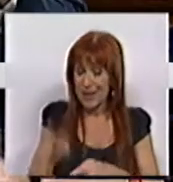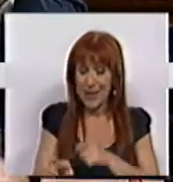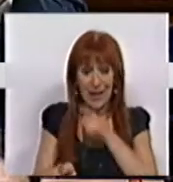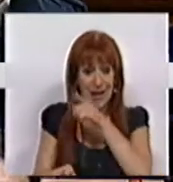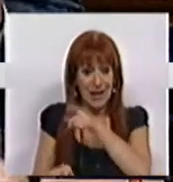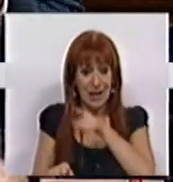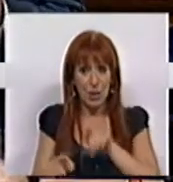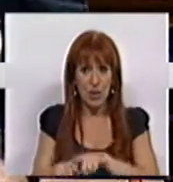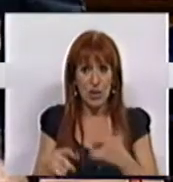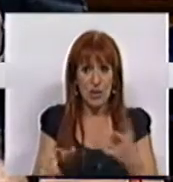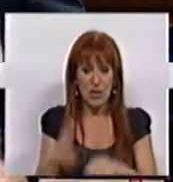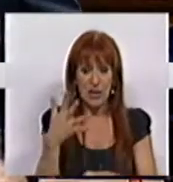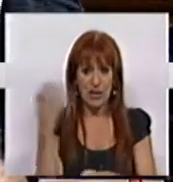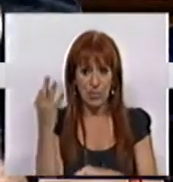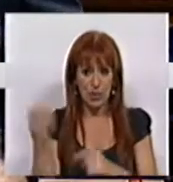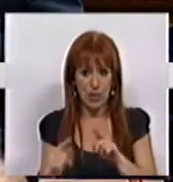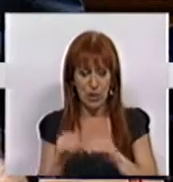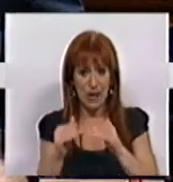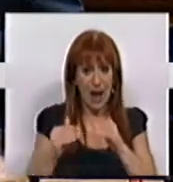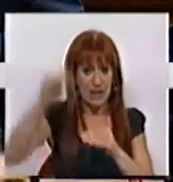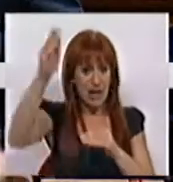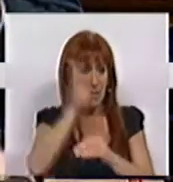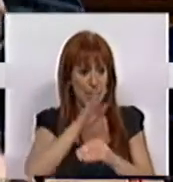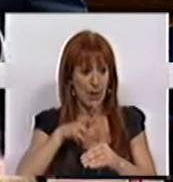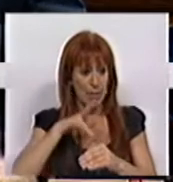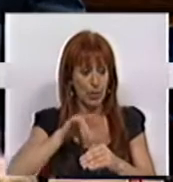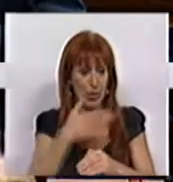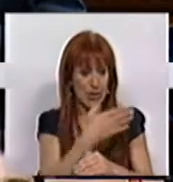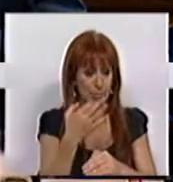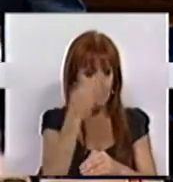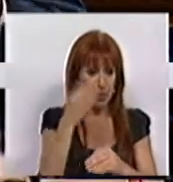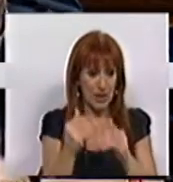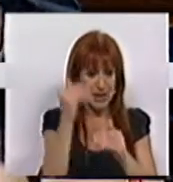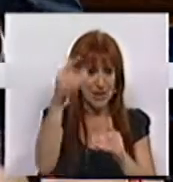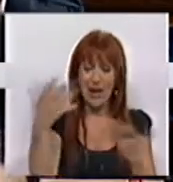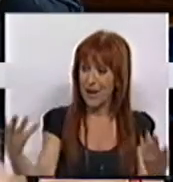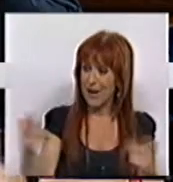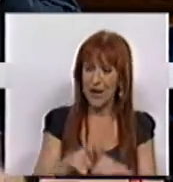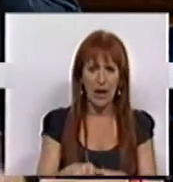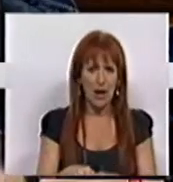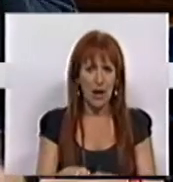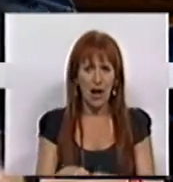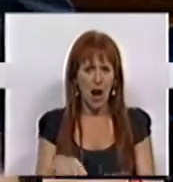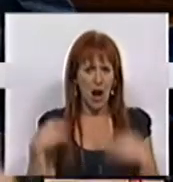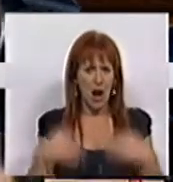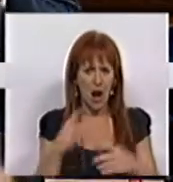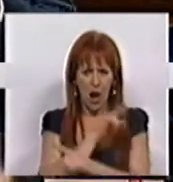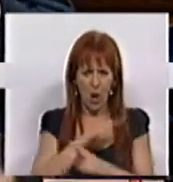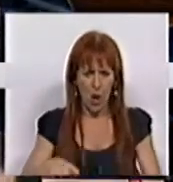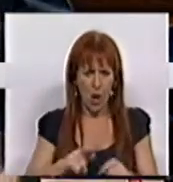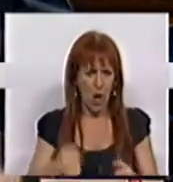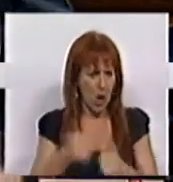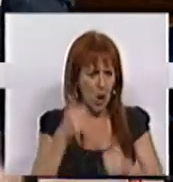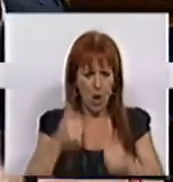taxa está a 5 pontos percentuais acima da praticada em Espanha, que é 7%. E assim é um forte entrave